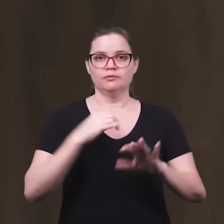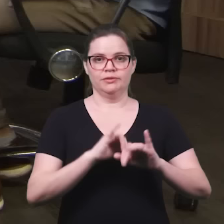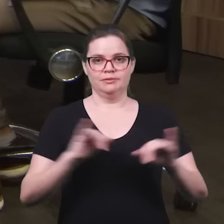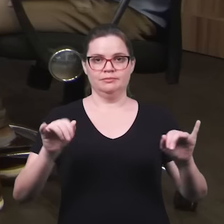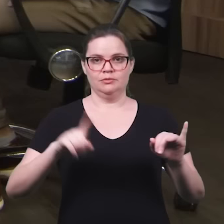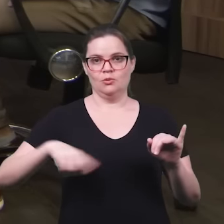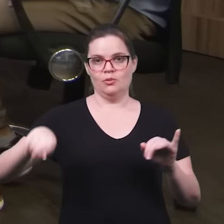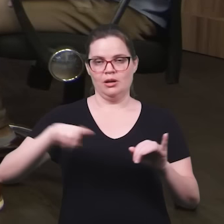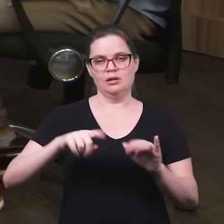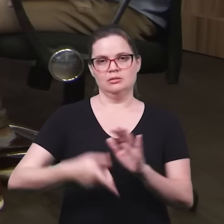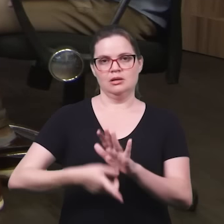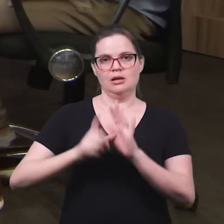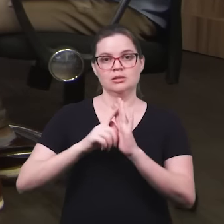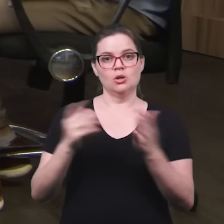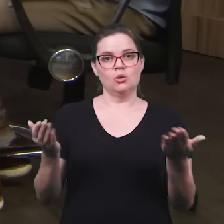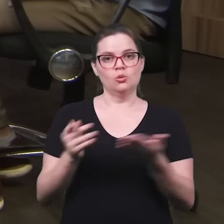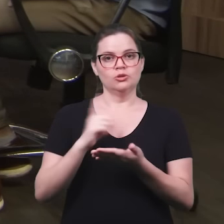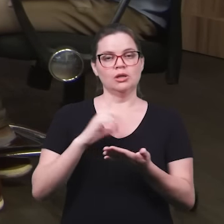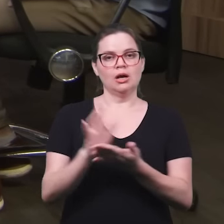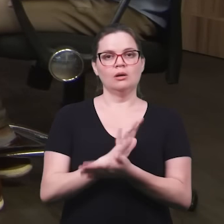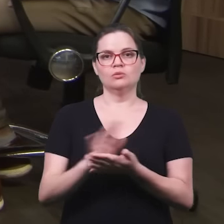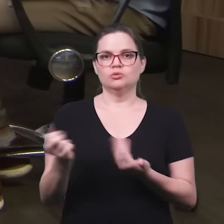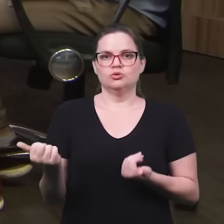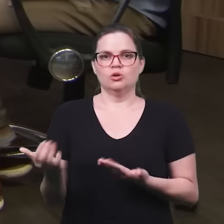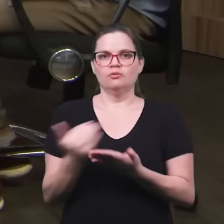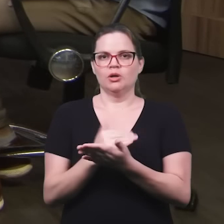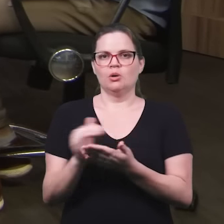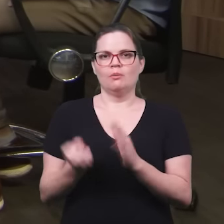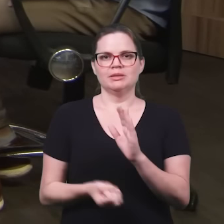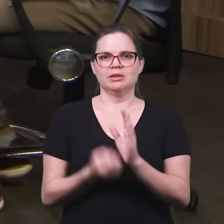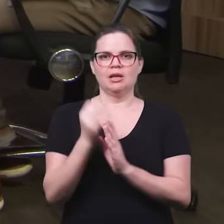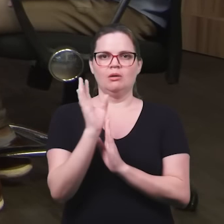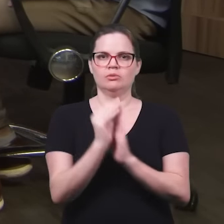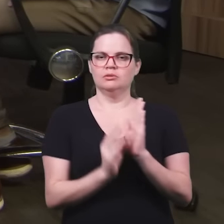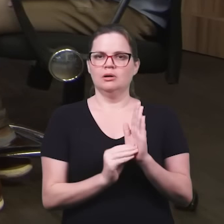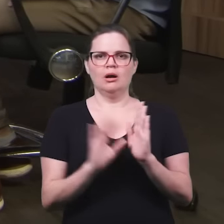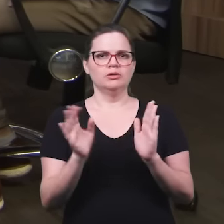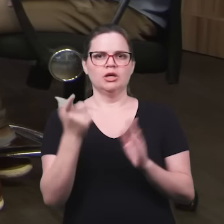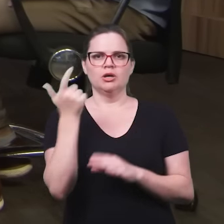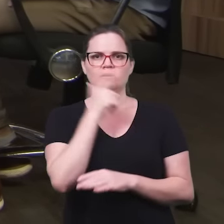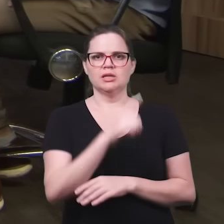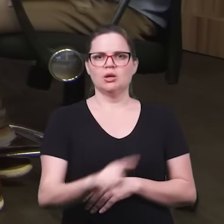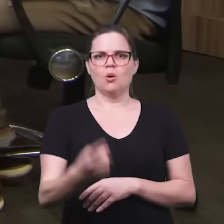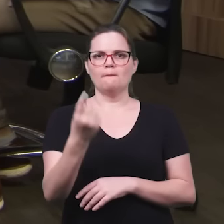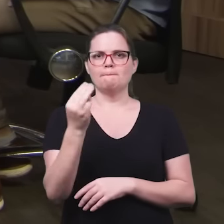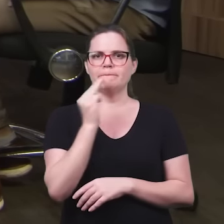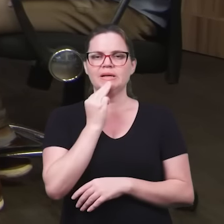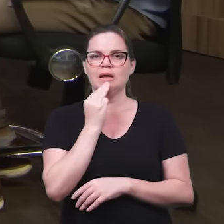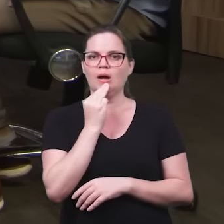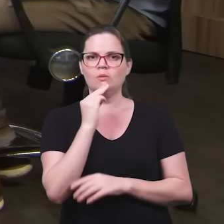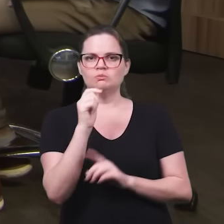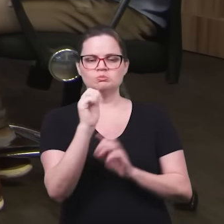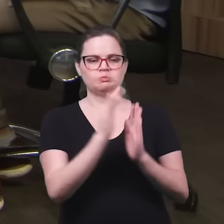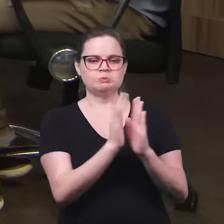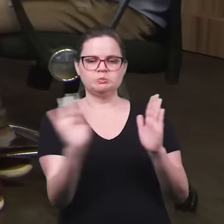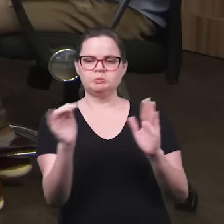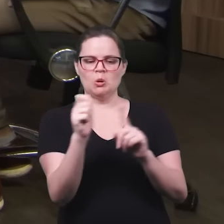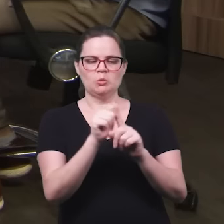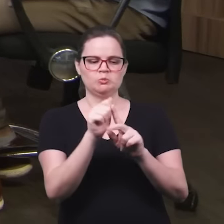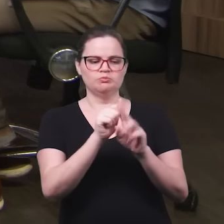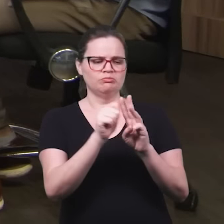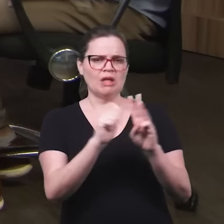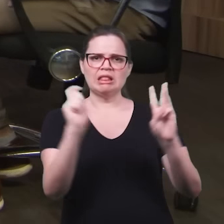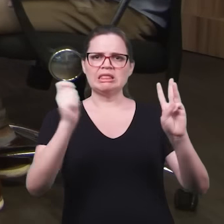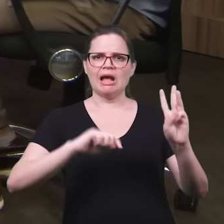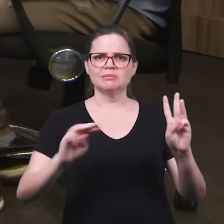meninos antecipadamente. Hoje tem jovens que começam a produzir conteúdo na rede social e batem 1 milhão ali em 3 meses. No meu caso, foram